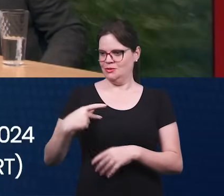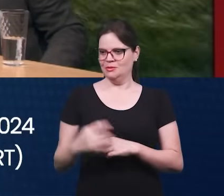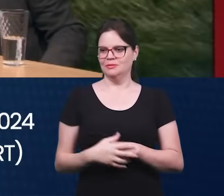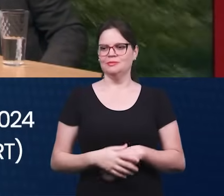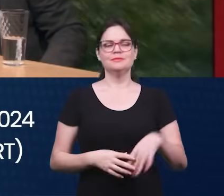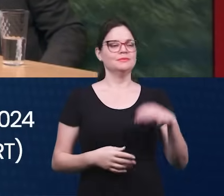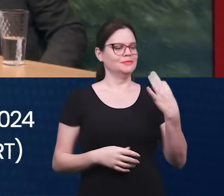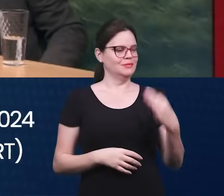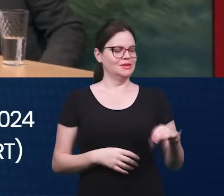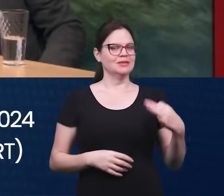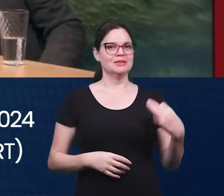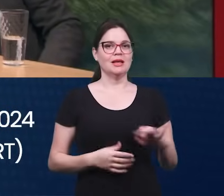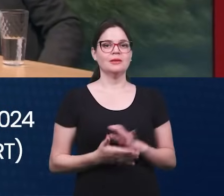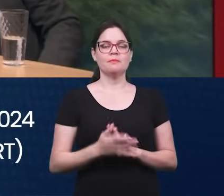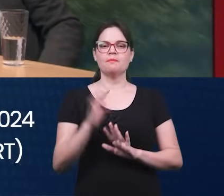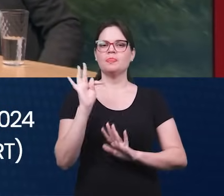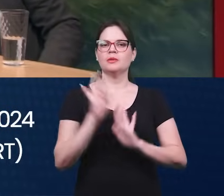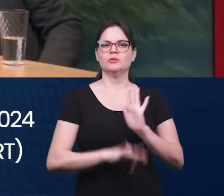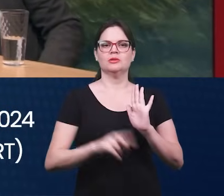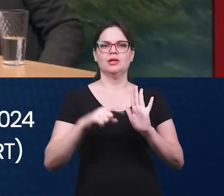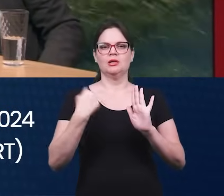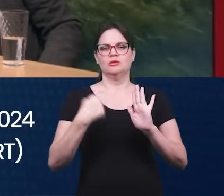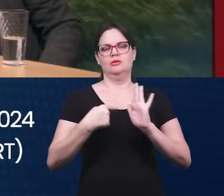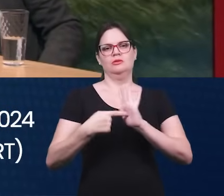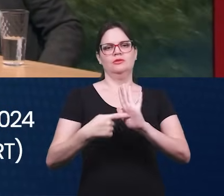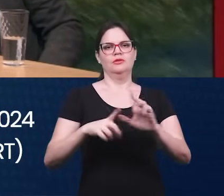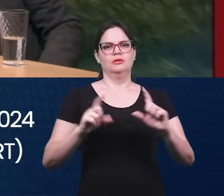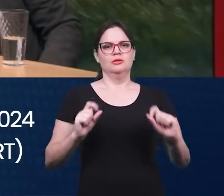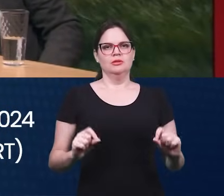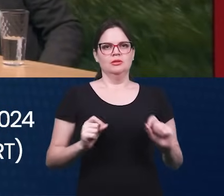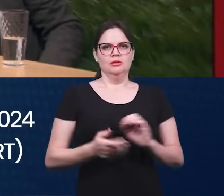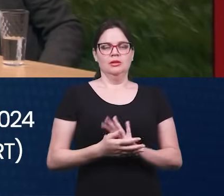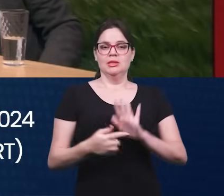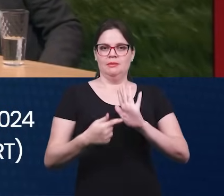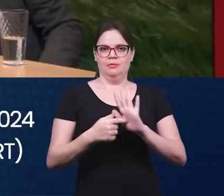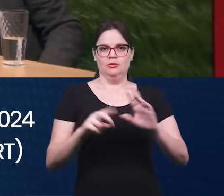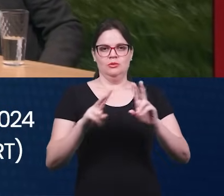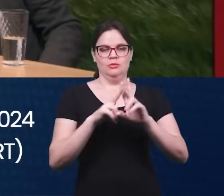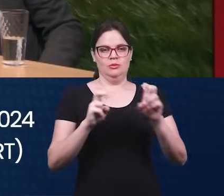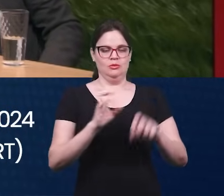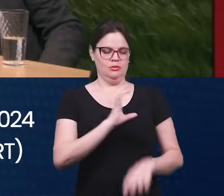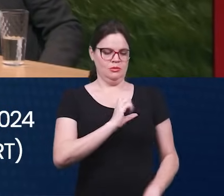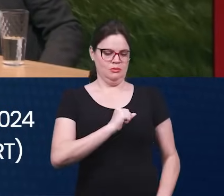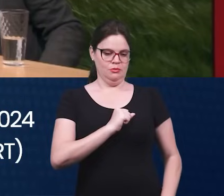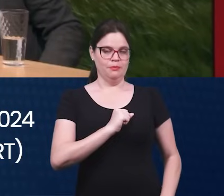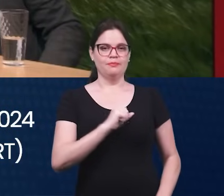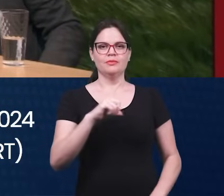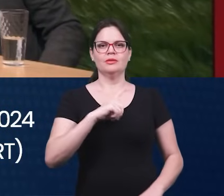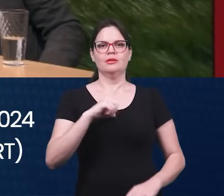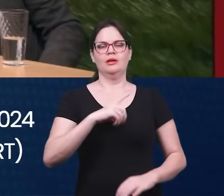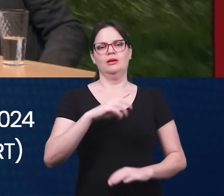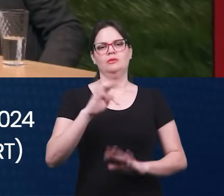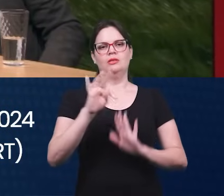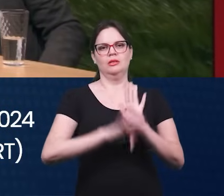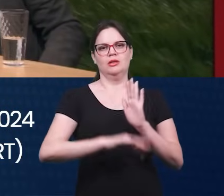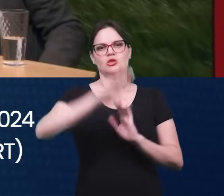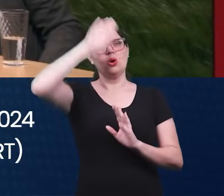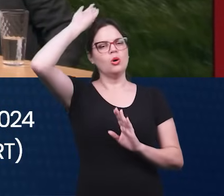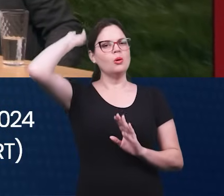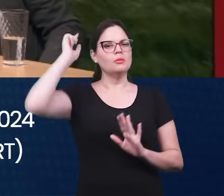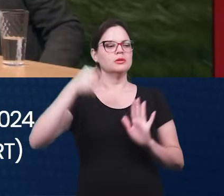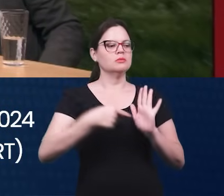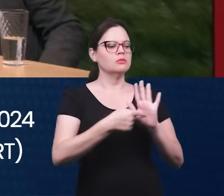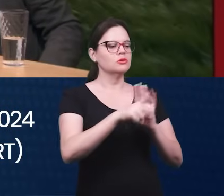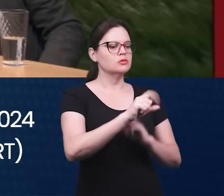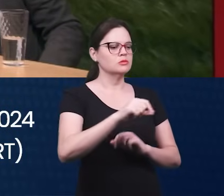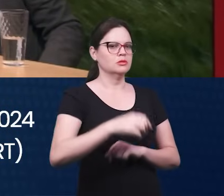isso mesmo o texto aqui nós vemos aqui importante você fala do amor em romanos ele exorta para dizer o seguinte Olha você não